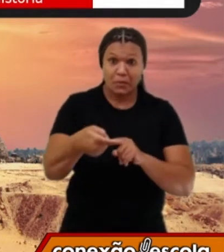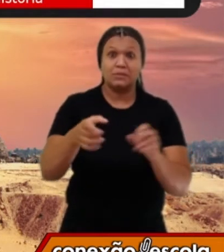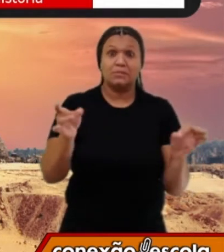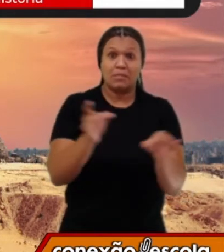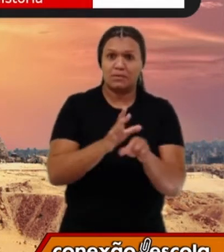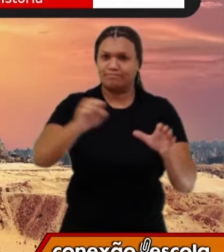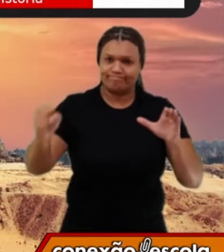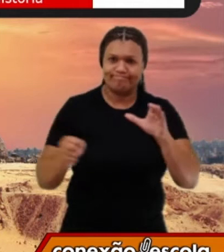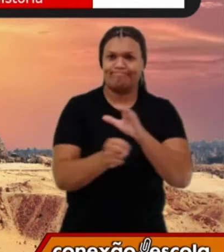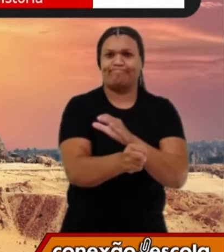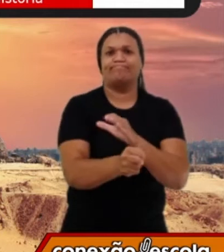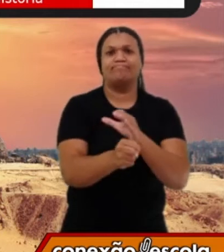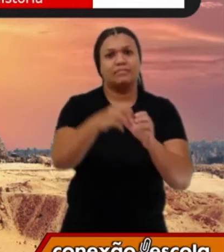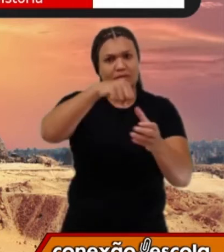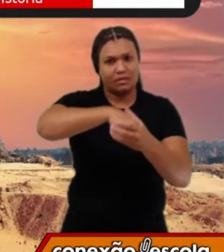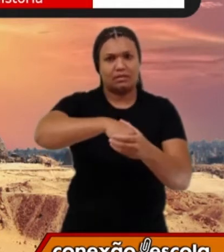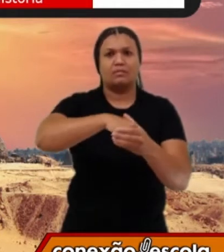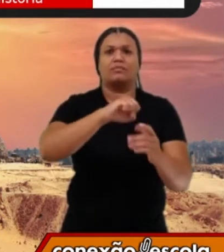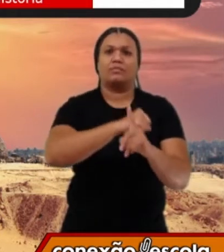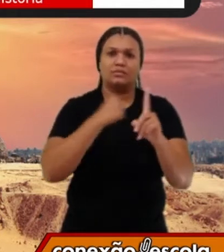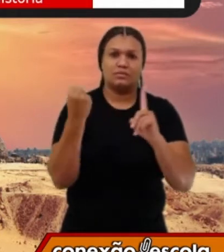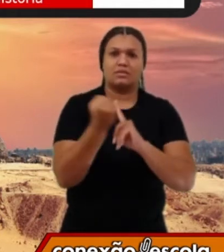inseridos à sociedade brasileira.